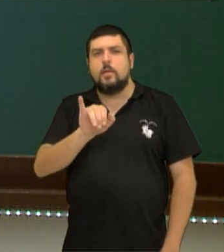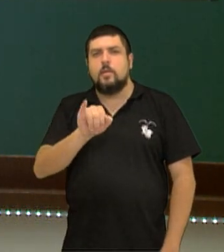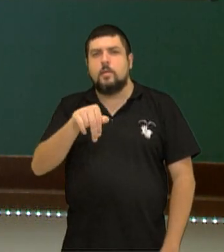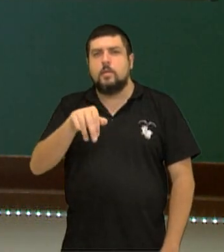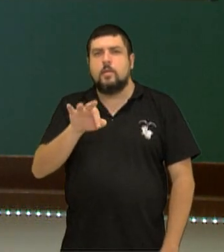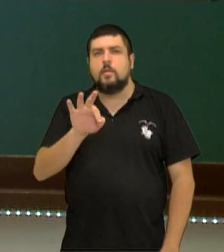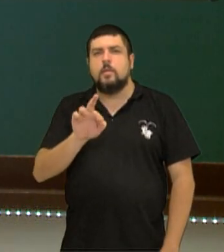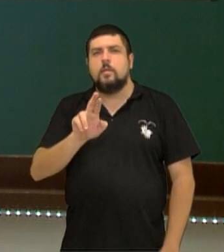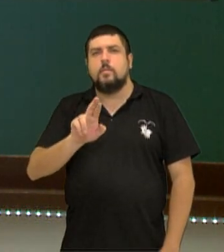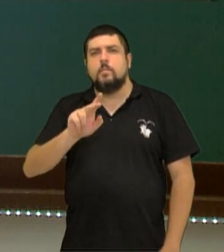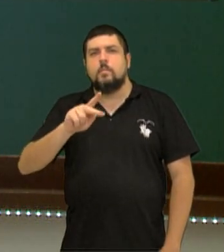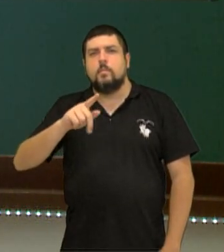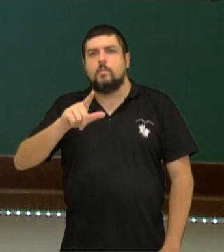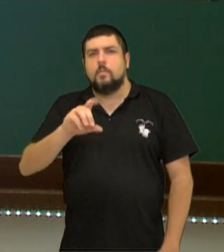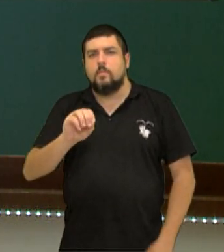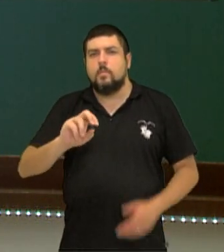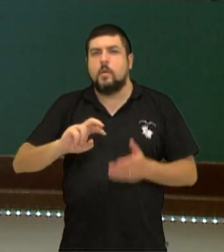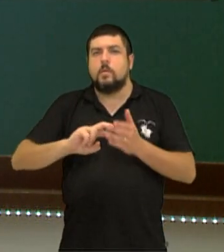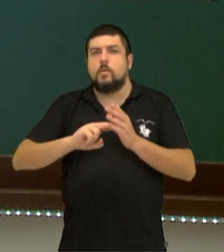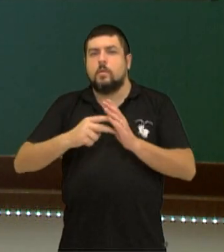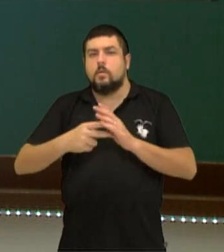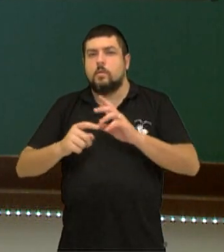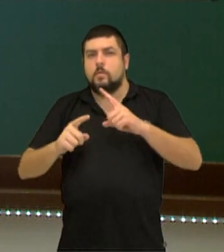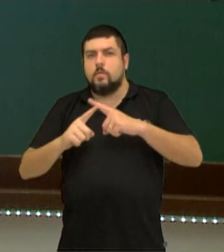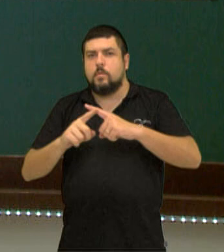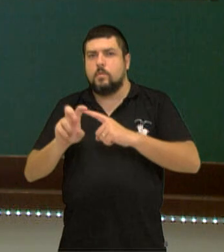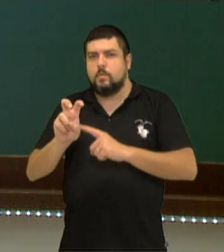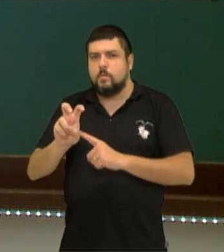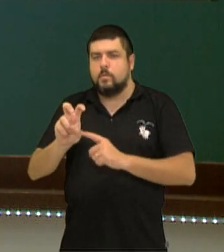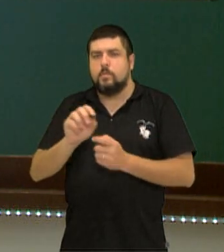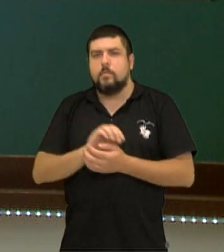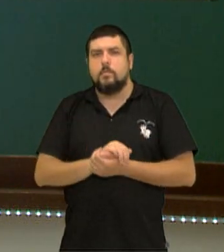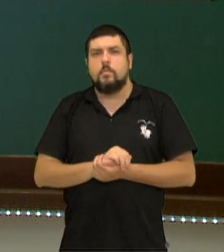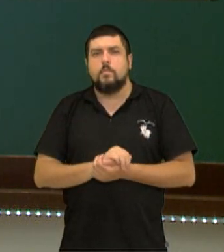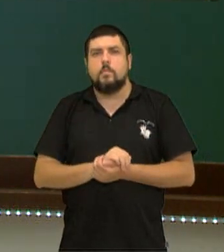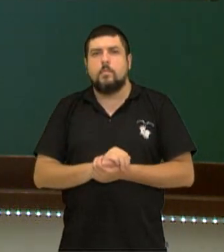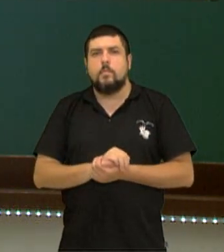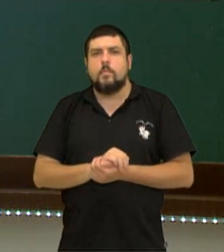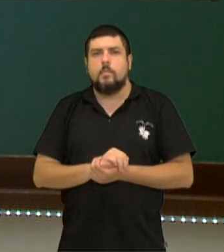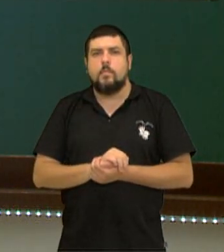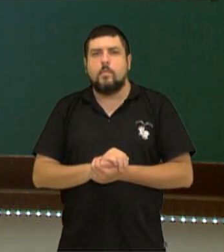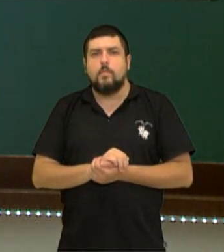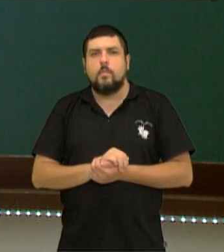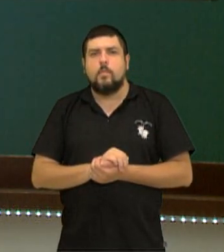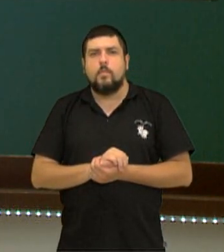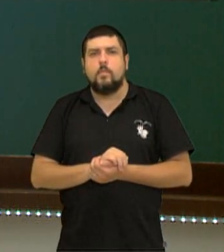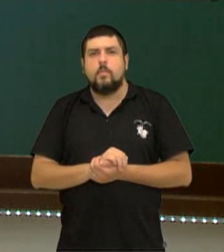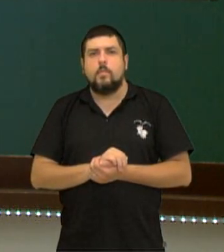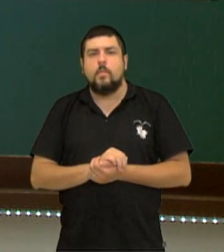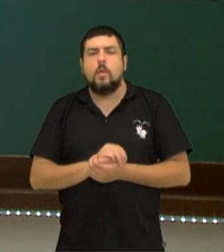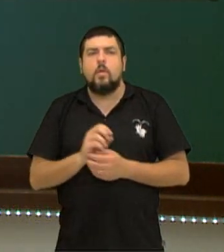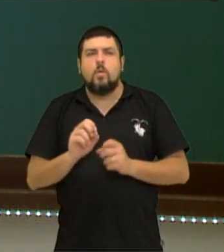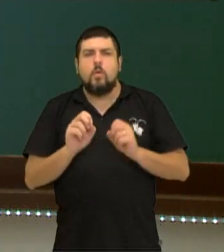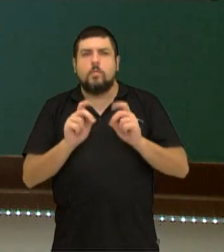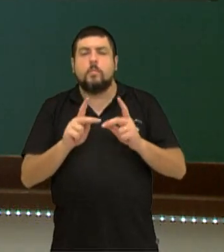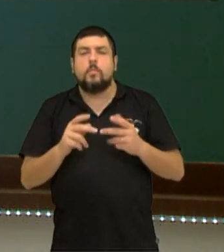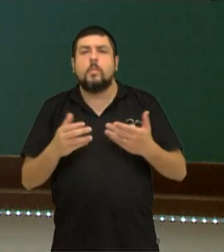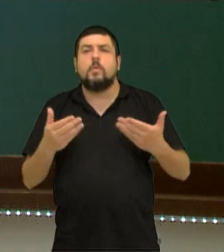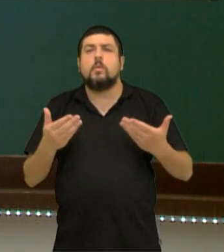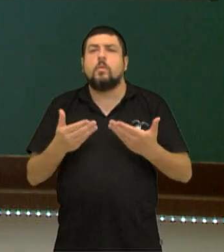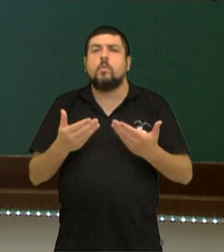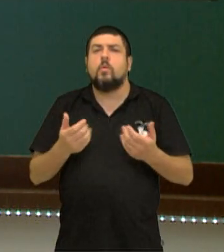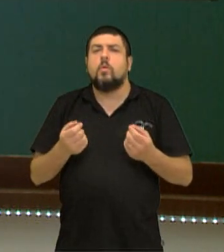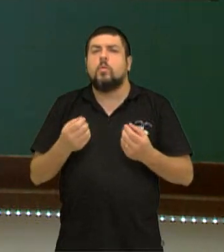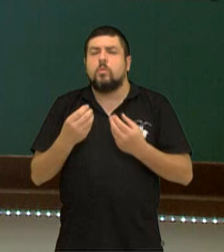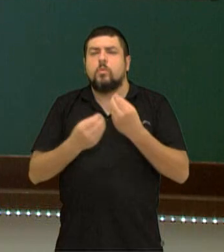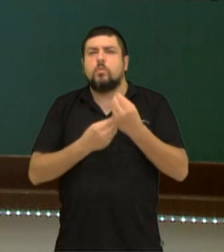por 5. Então, eu tenho 5 vezes 18 menos 5. Bom, e agora? Agora, para resolver,